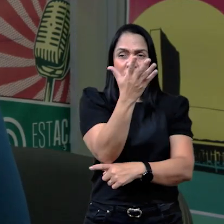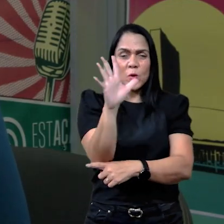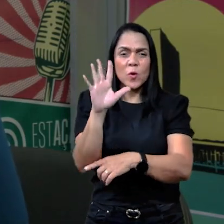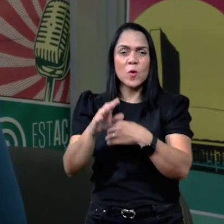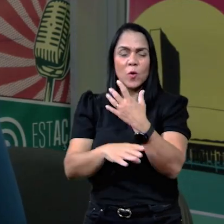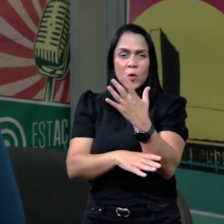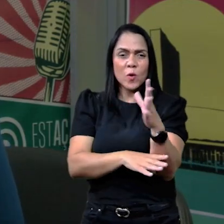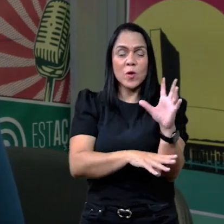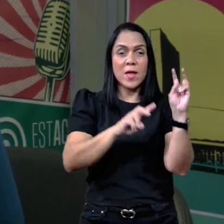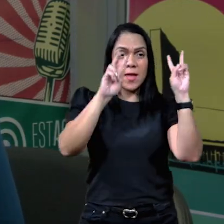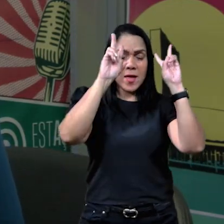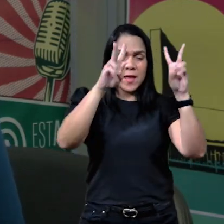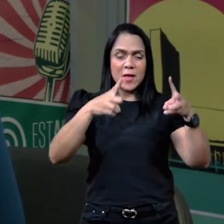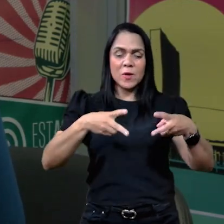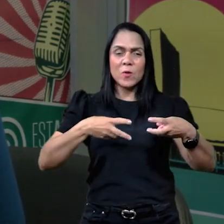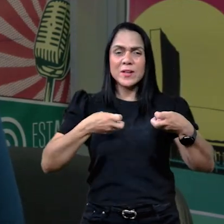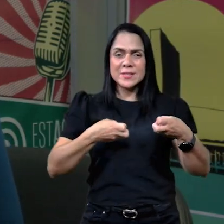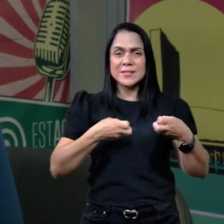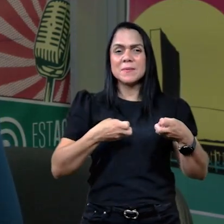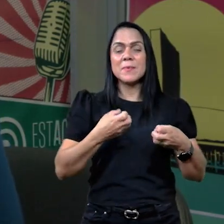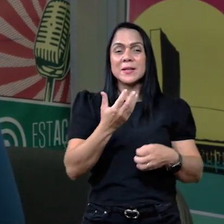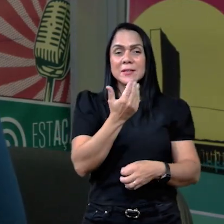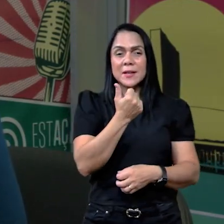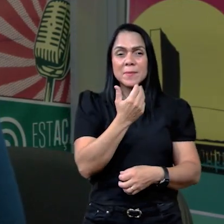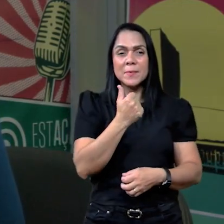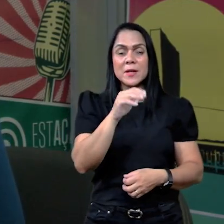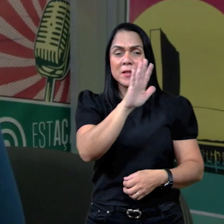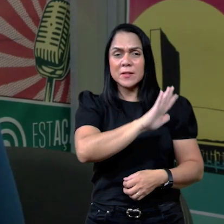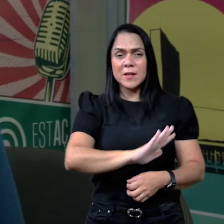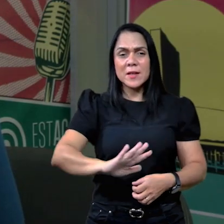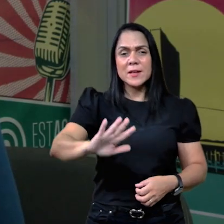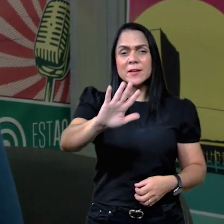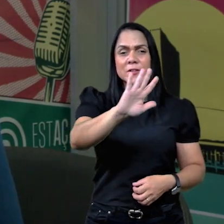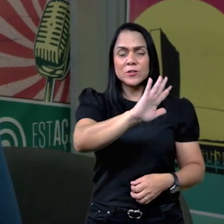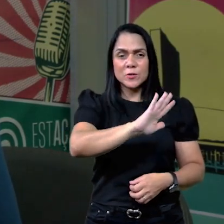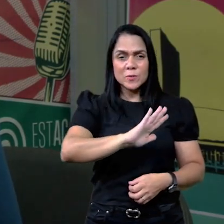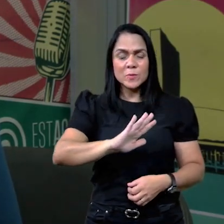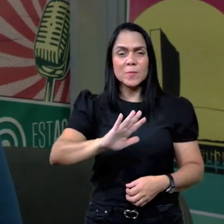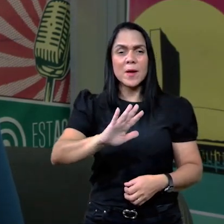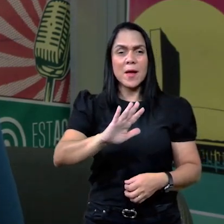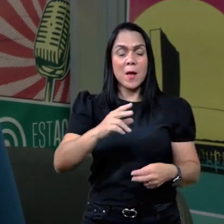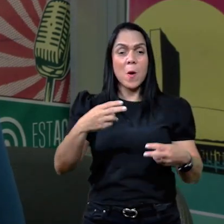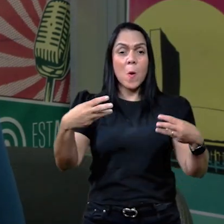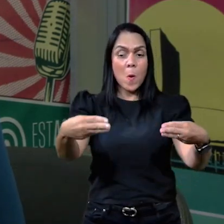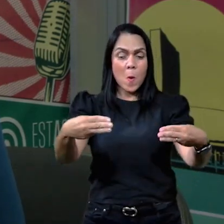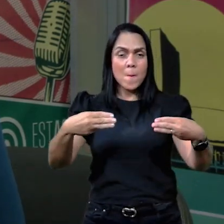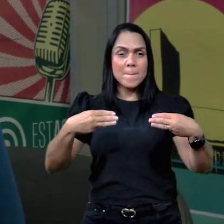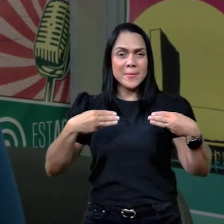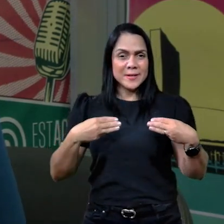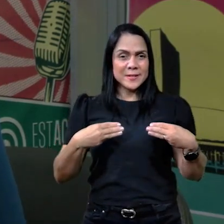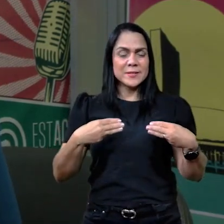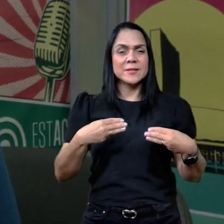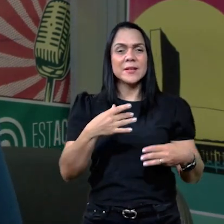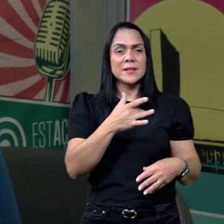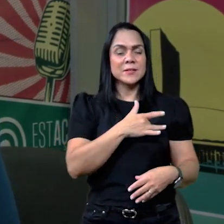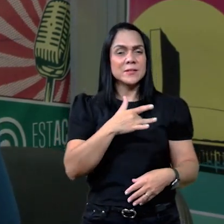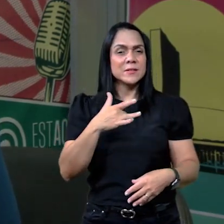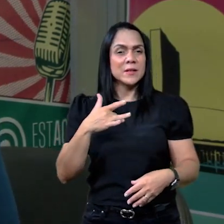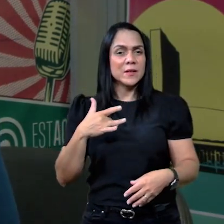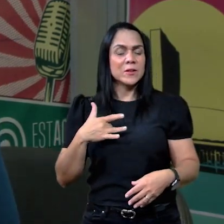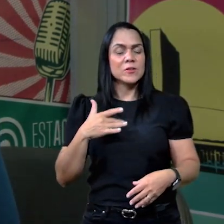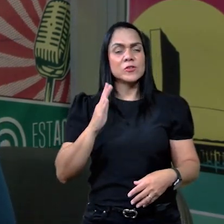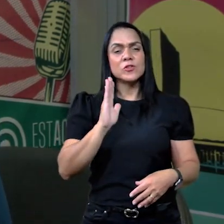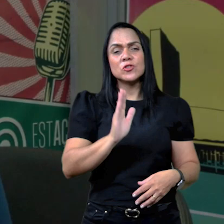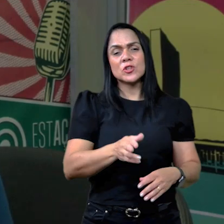produção de conhecimento por meio da alimentação, são espaços o Ministério da Saúde, né, na verdade, o Conselho de Saúde